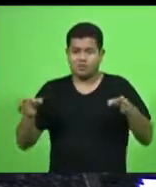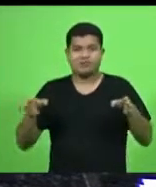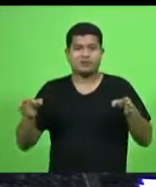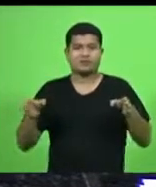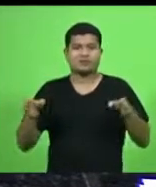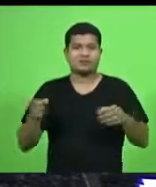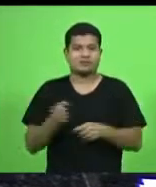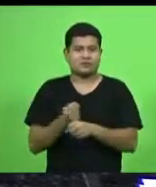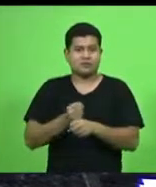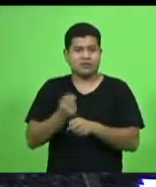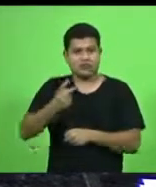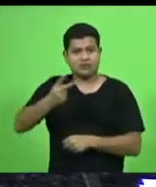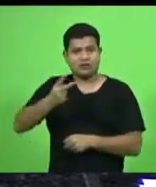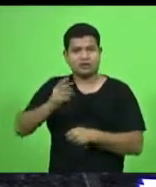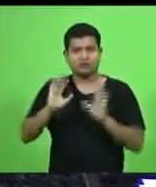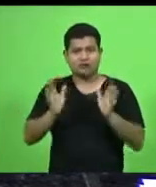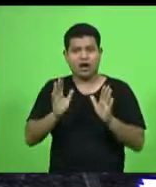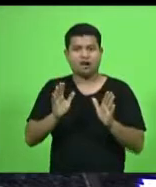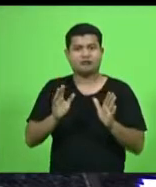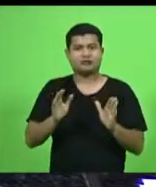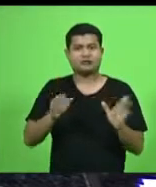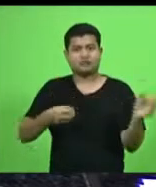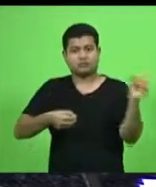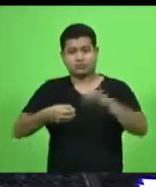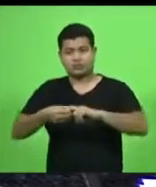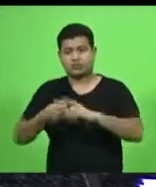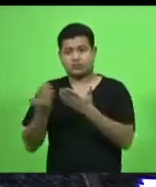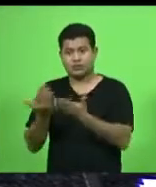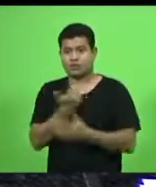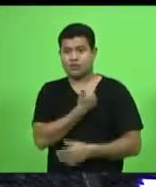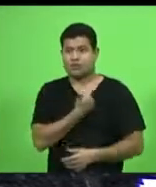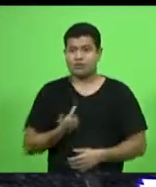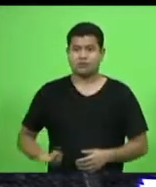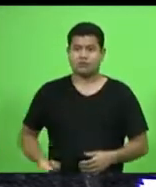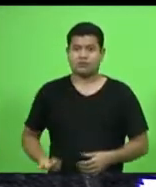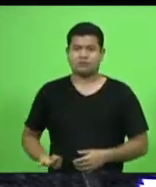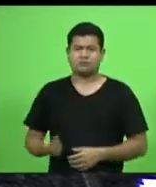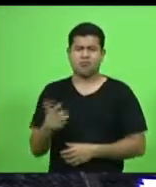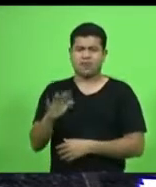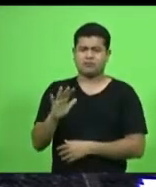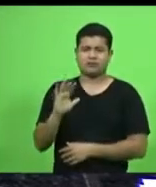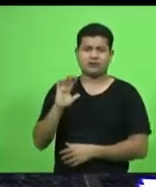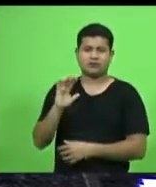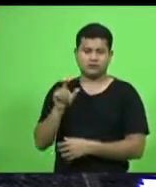colocou nos cofres do governo do Estado. Mais ou menos o que eles querem colocar na 470.